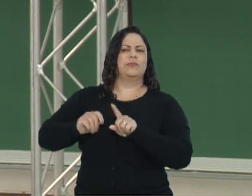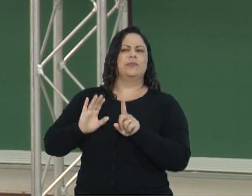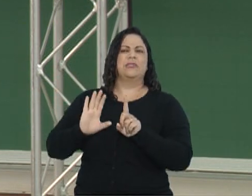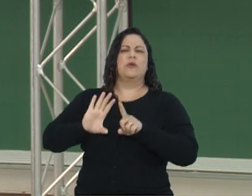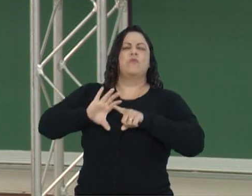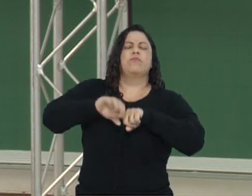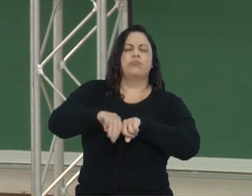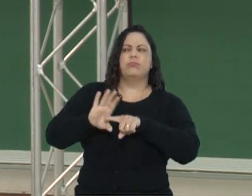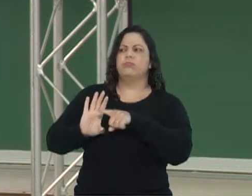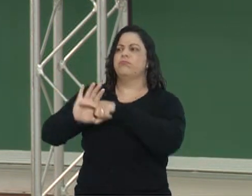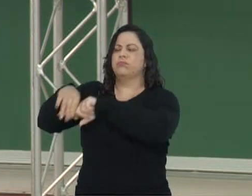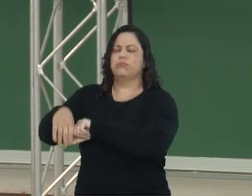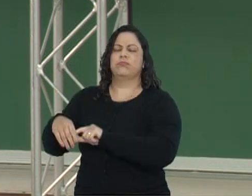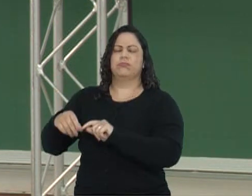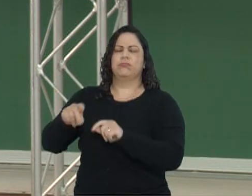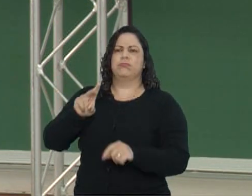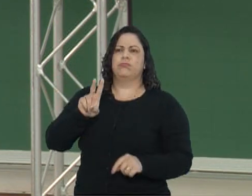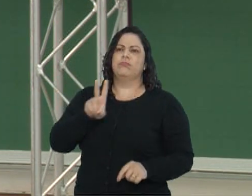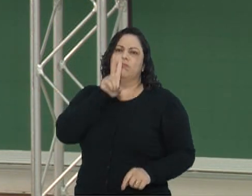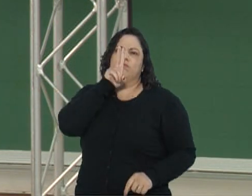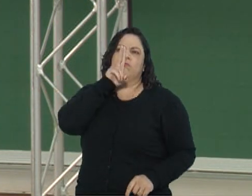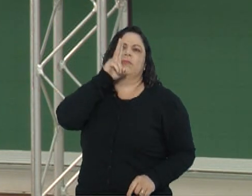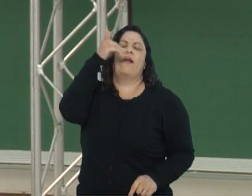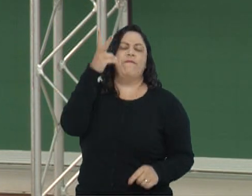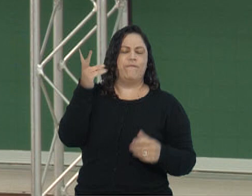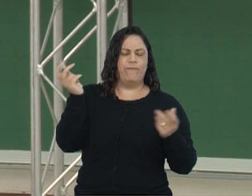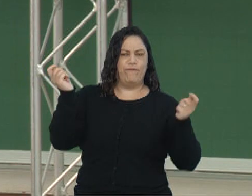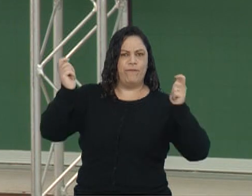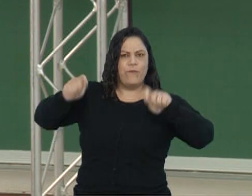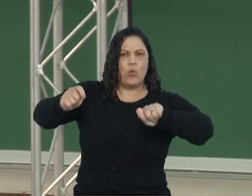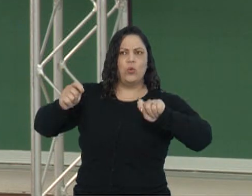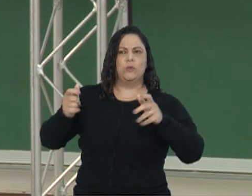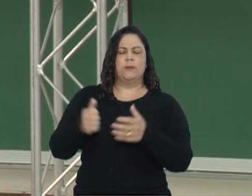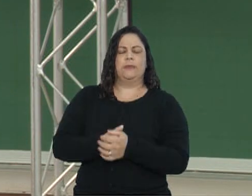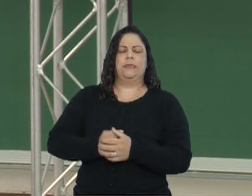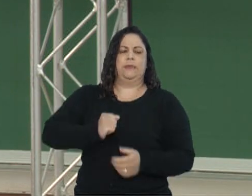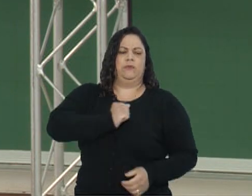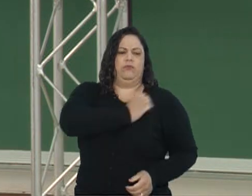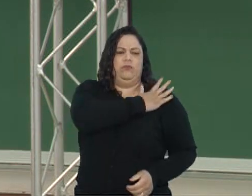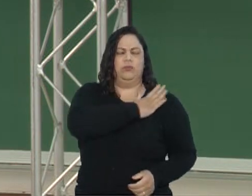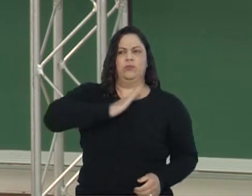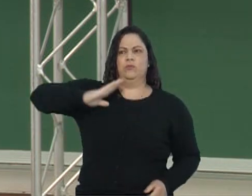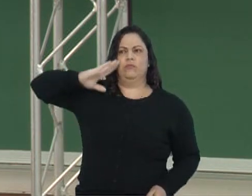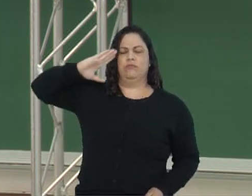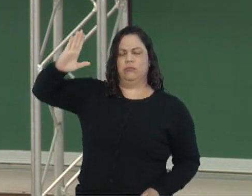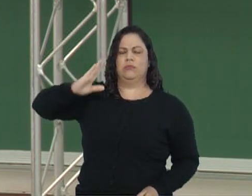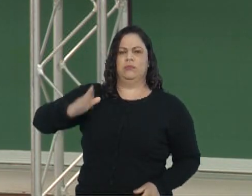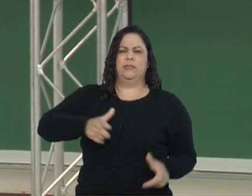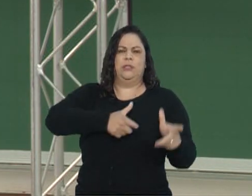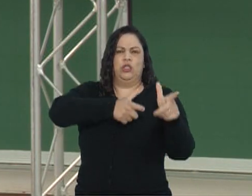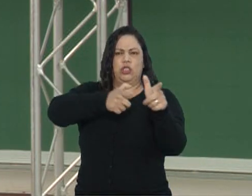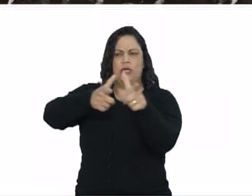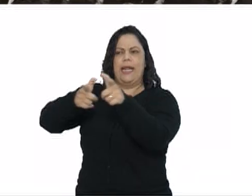muito através do uso da força, do uso armamentista.